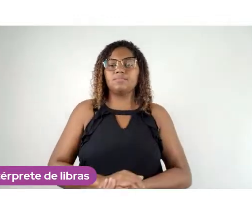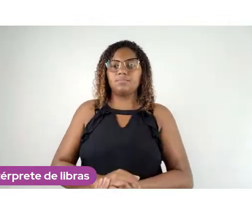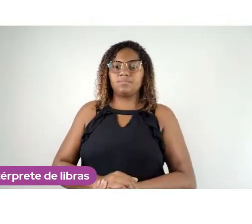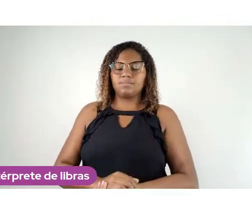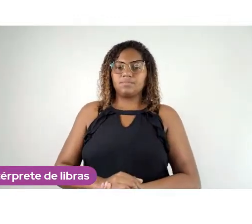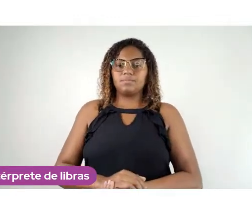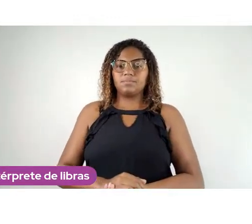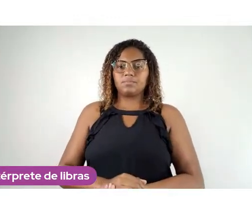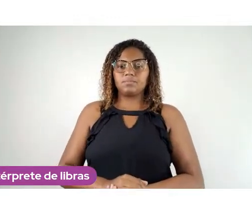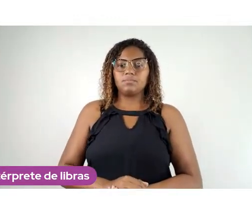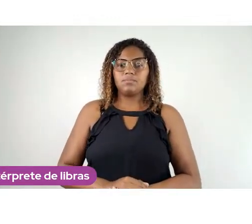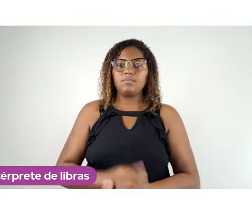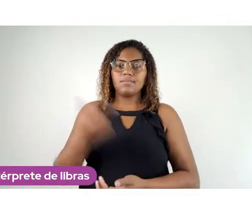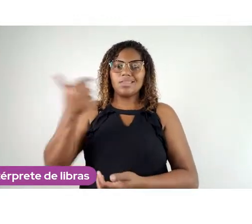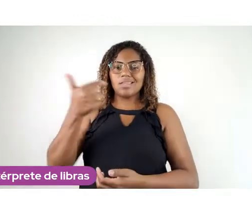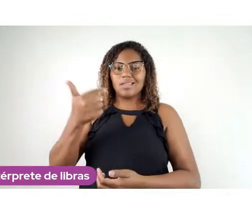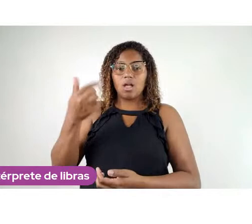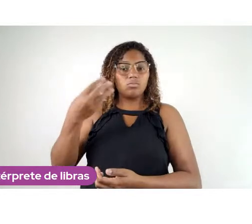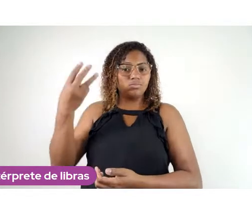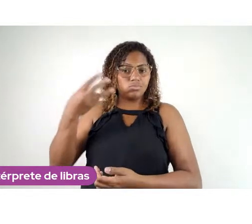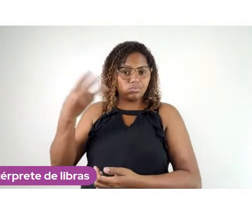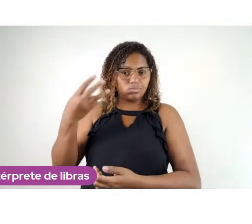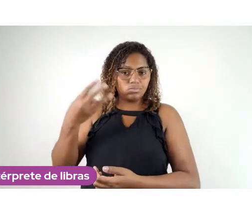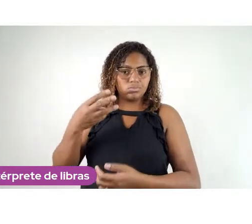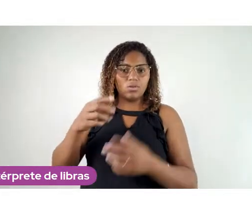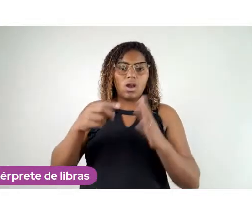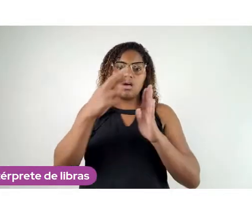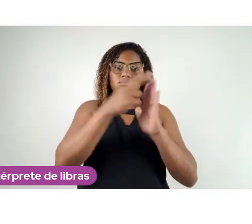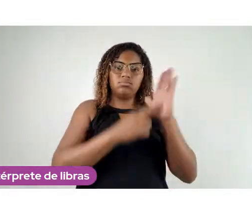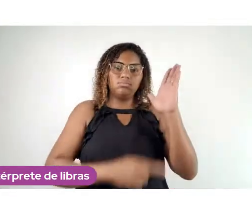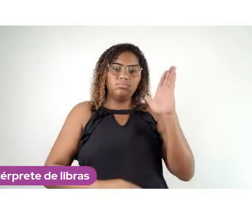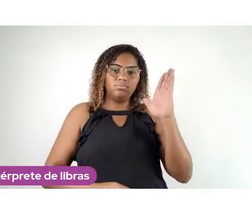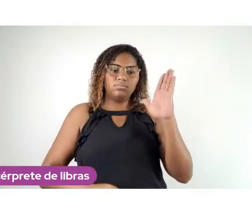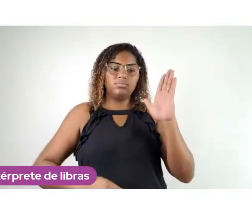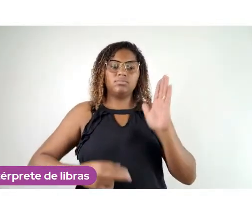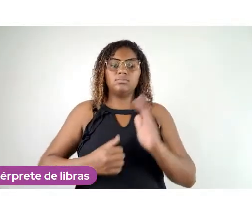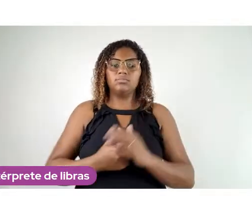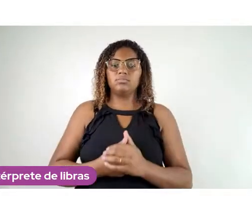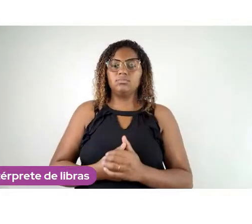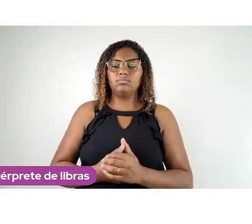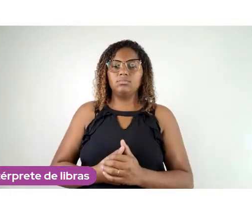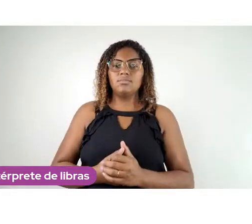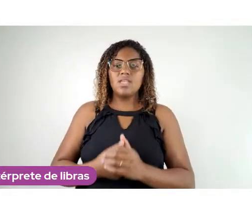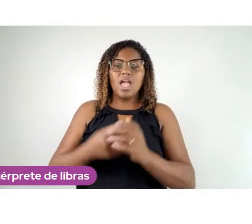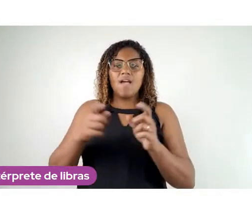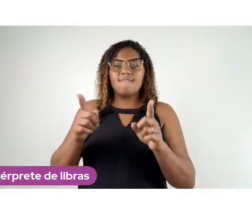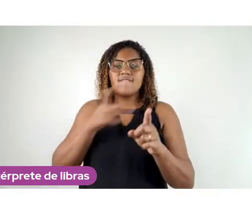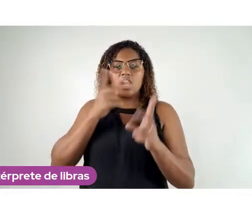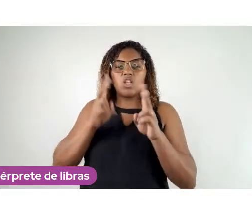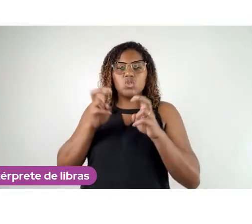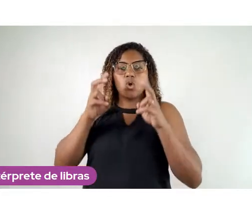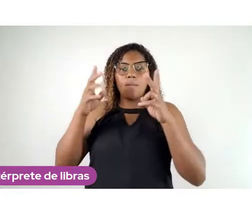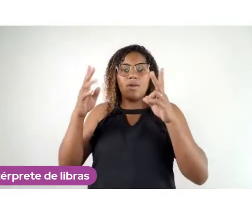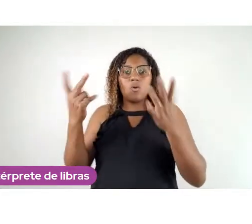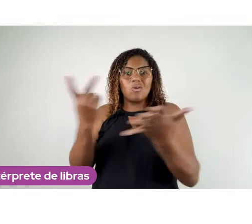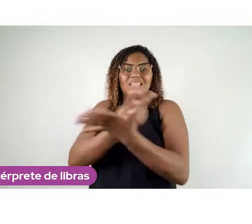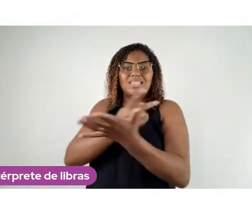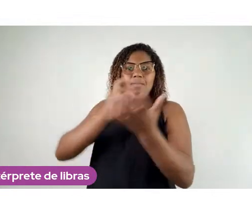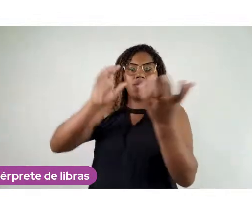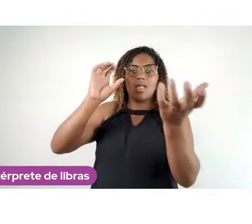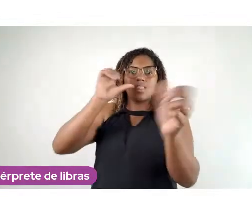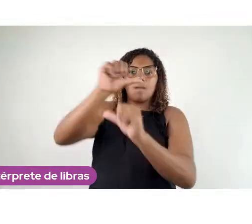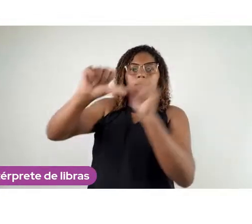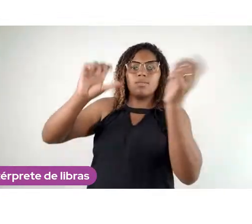1997. Né? O terceiro relatório, em 2001, destacou a importância dos impactos da mudança climática e da necessidade de